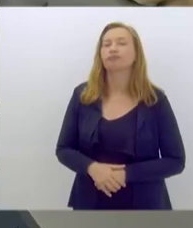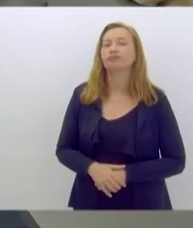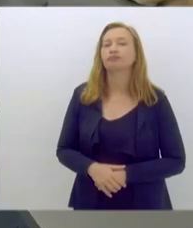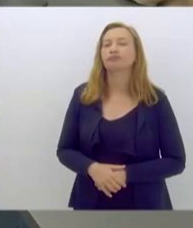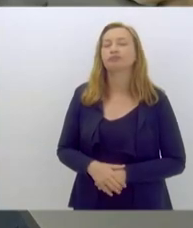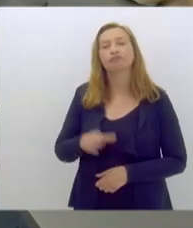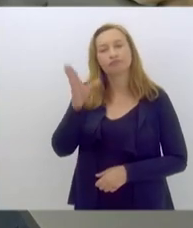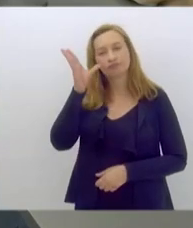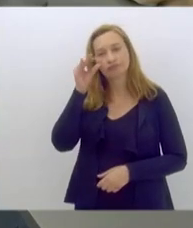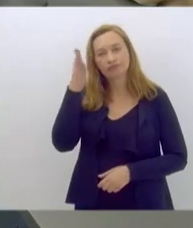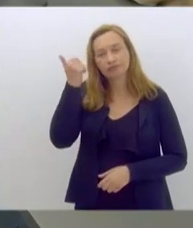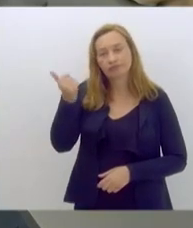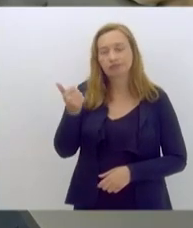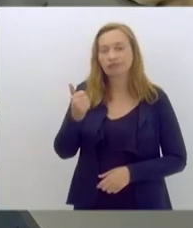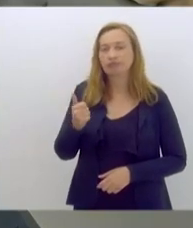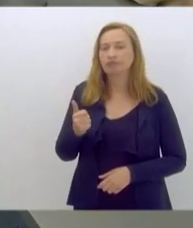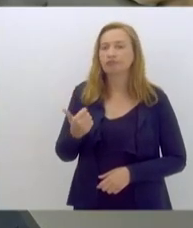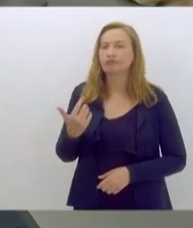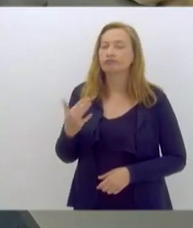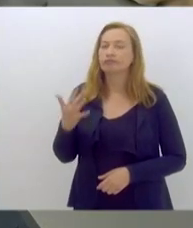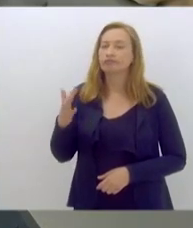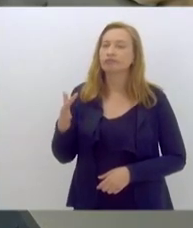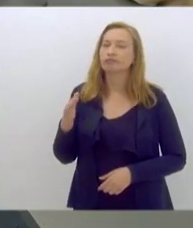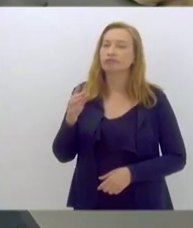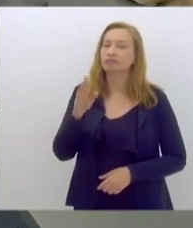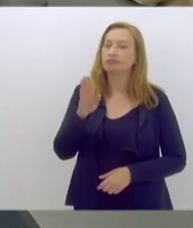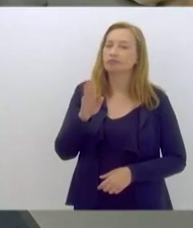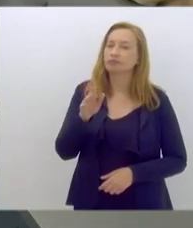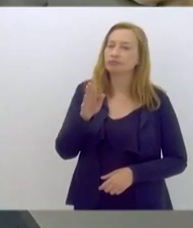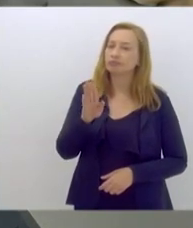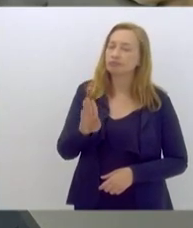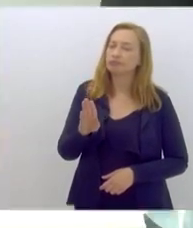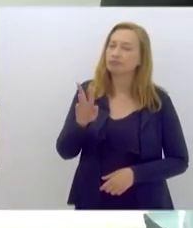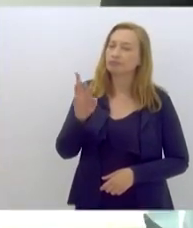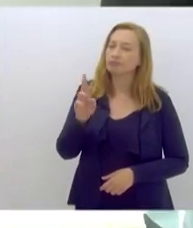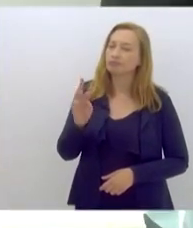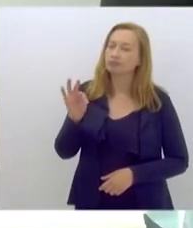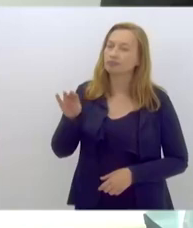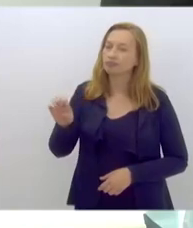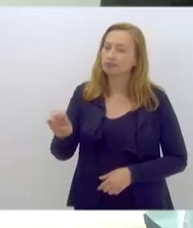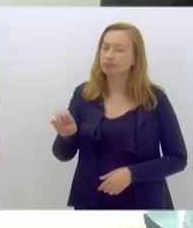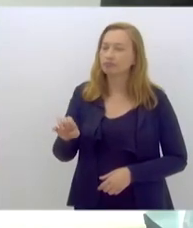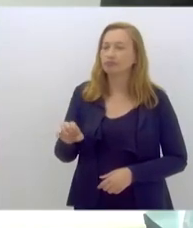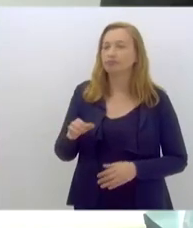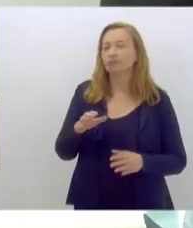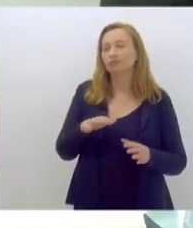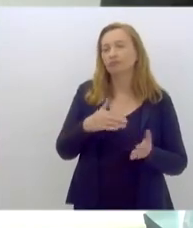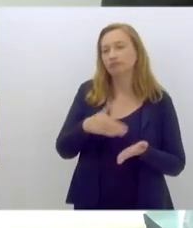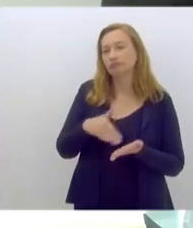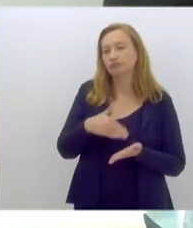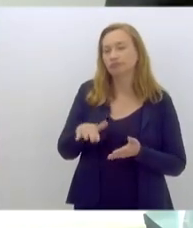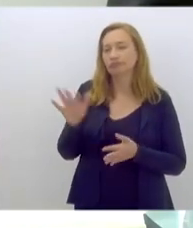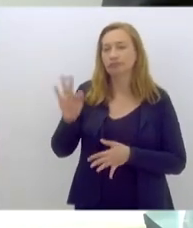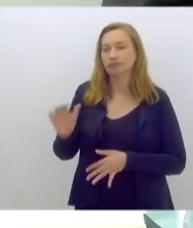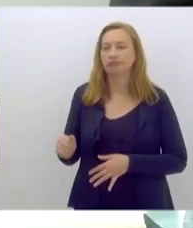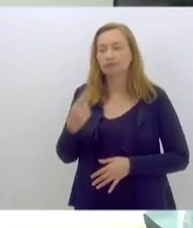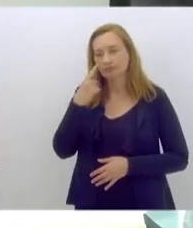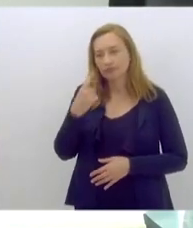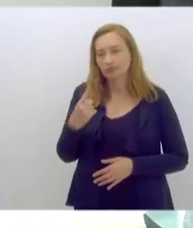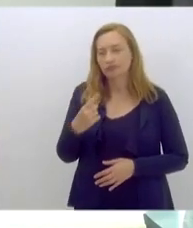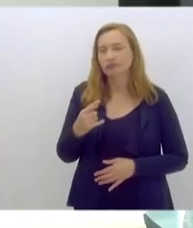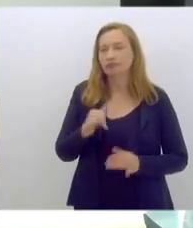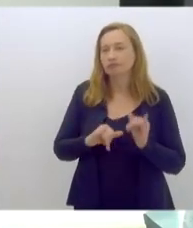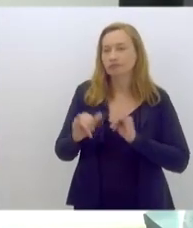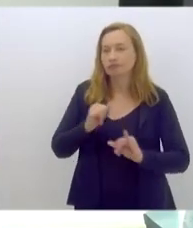até uma curiosidade de saber qual é a previsão do Branch para a secretaria de fazenda né a gente vê que esses dados são sempre